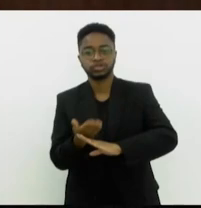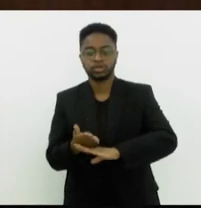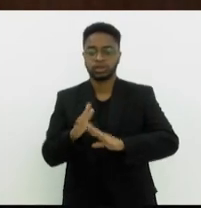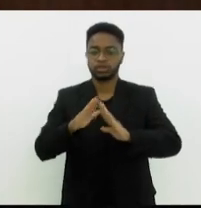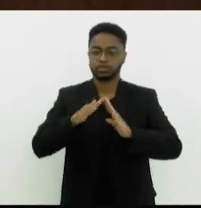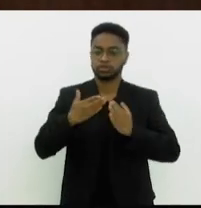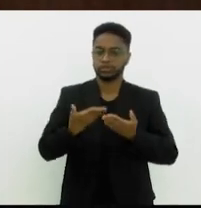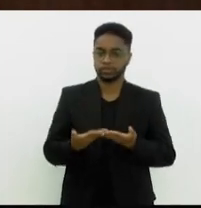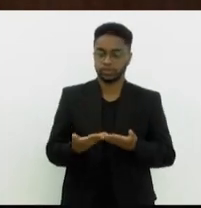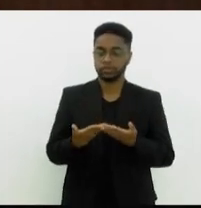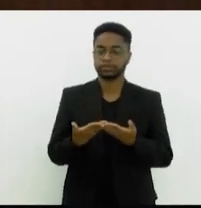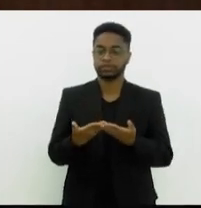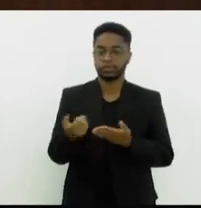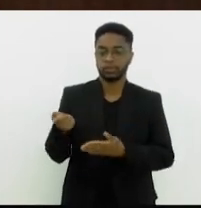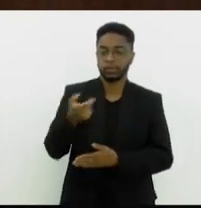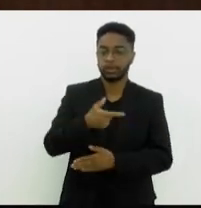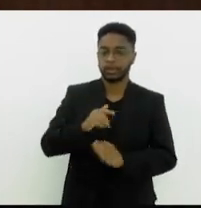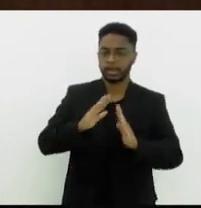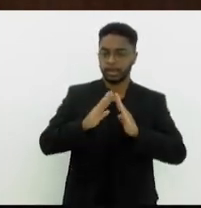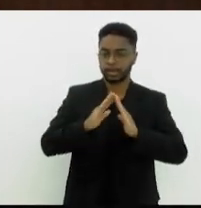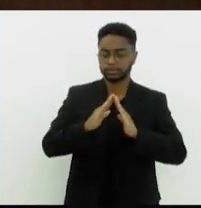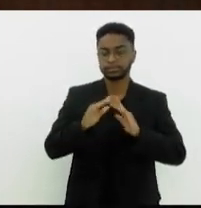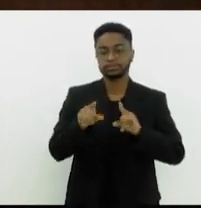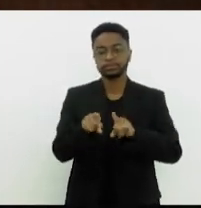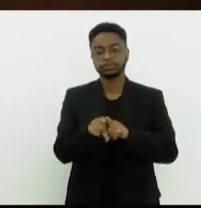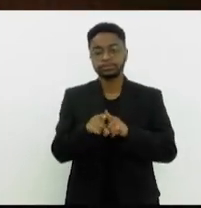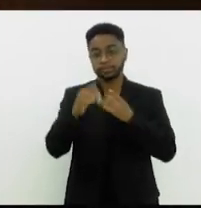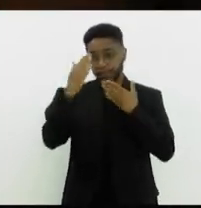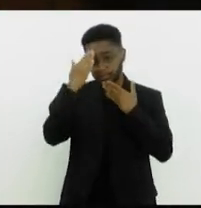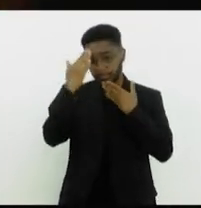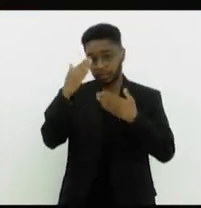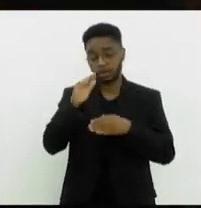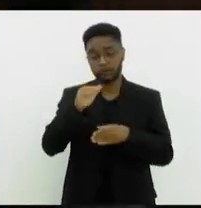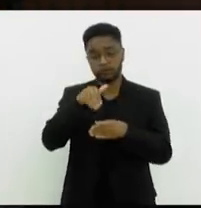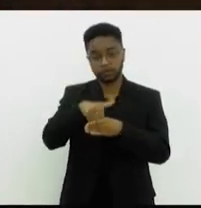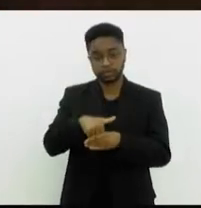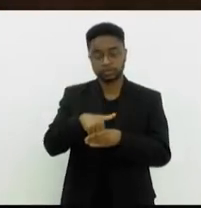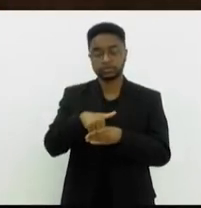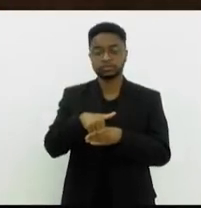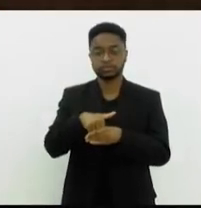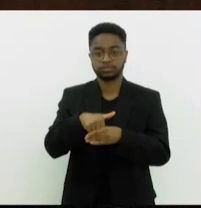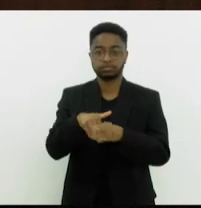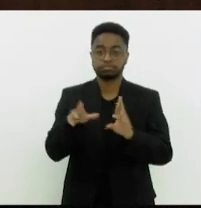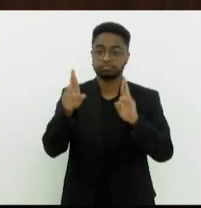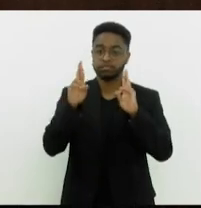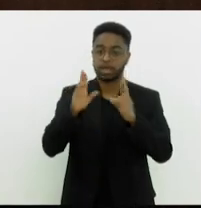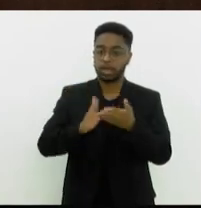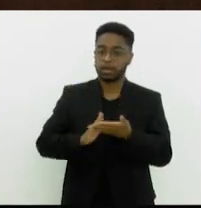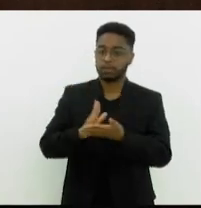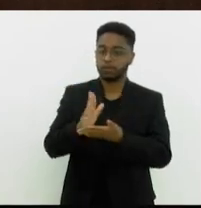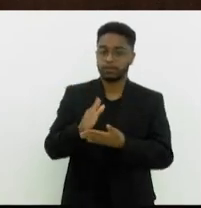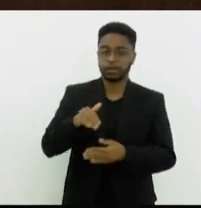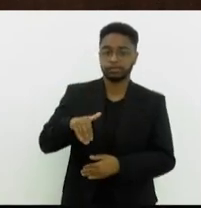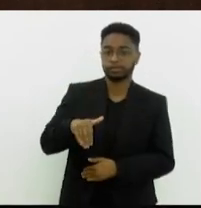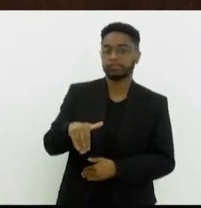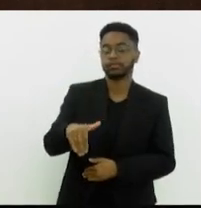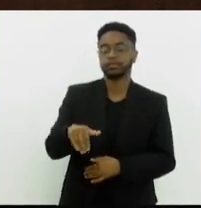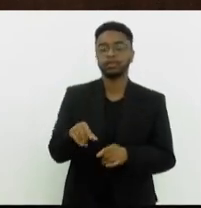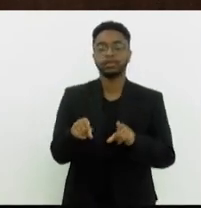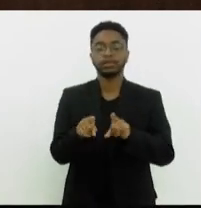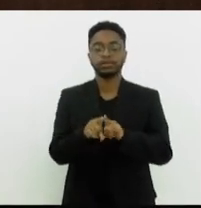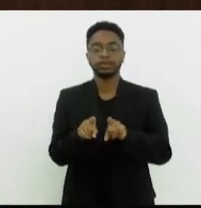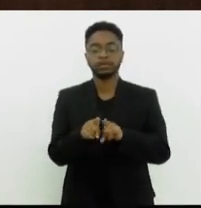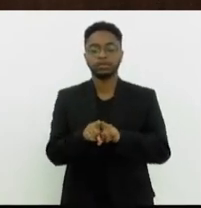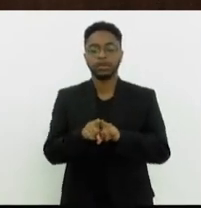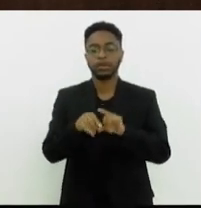escola do que até na própria casa. Agradecer a votação, esperamos que seja sancionado em breve e que